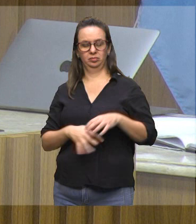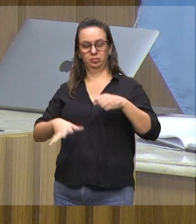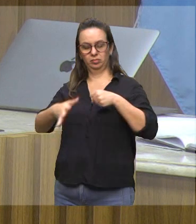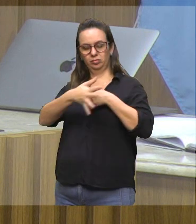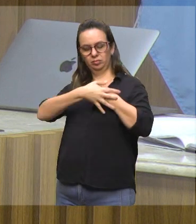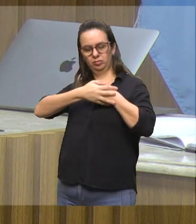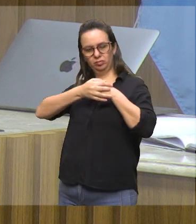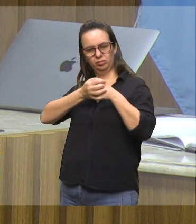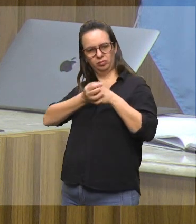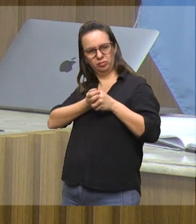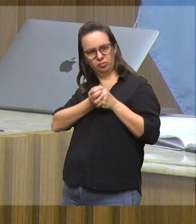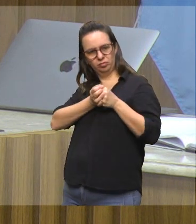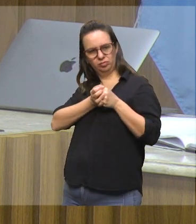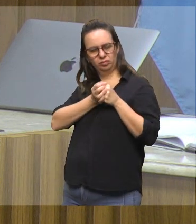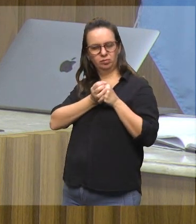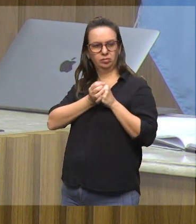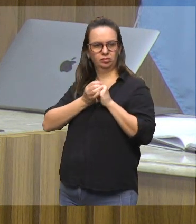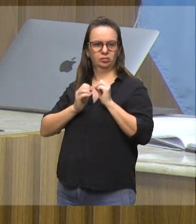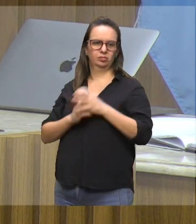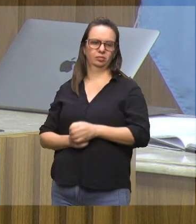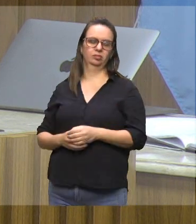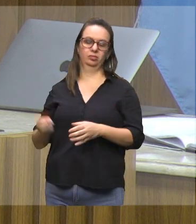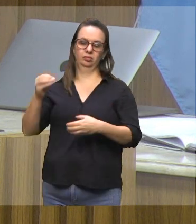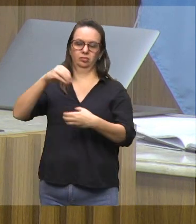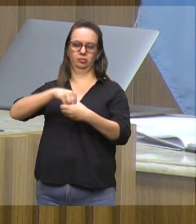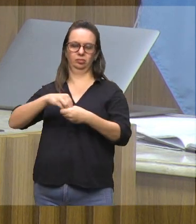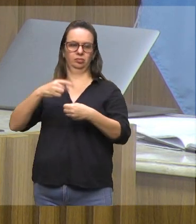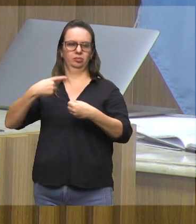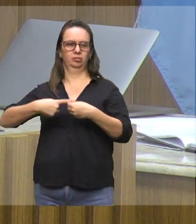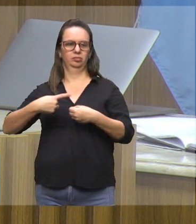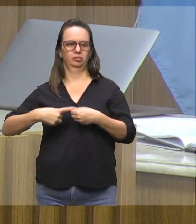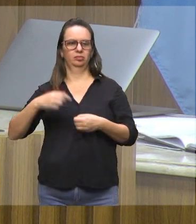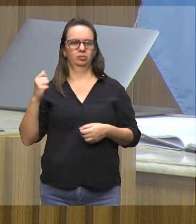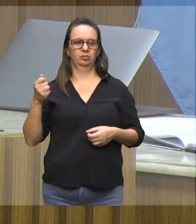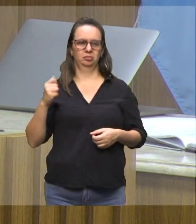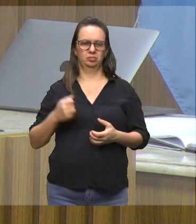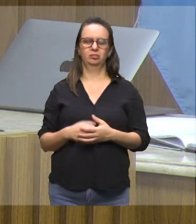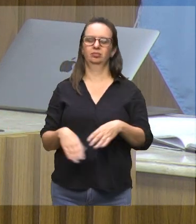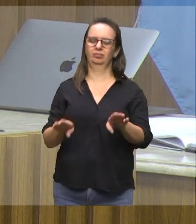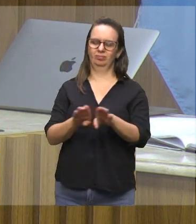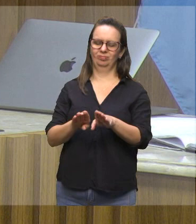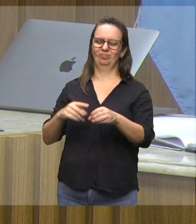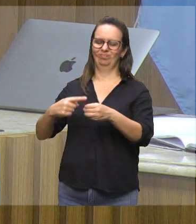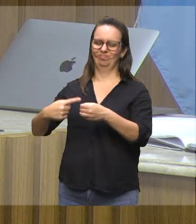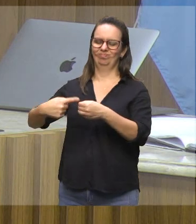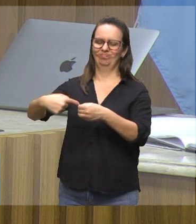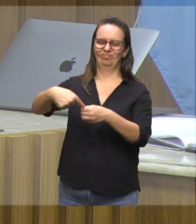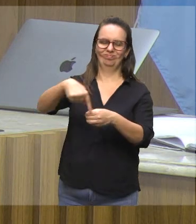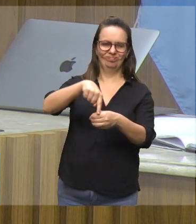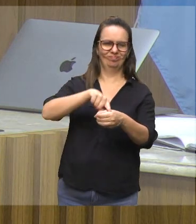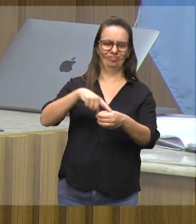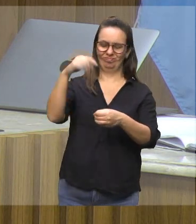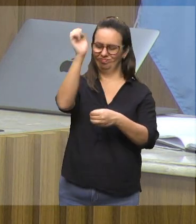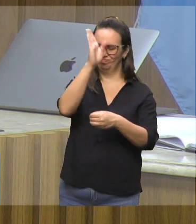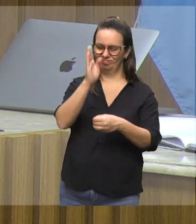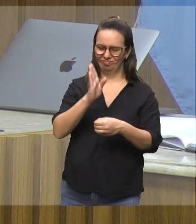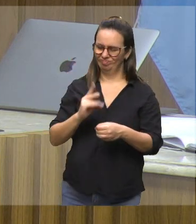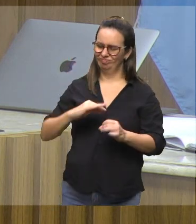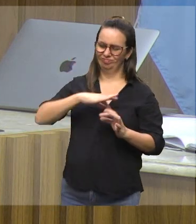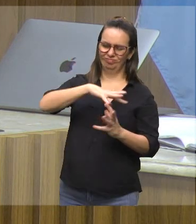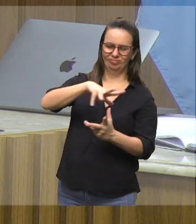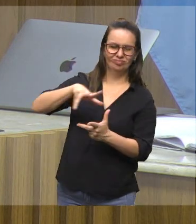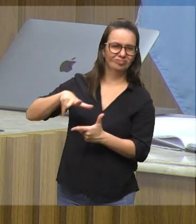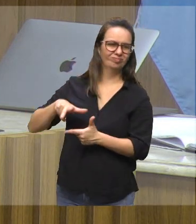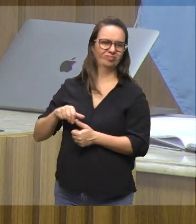silenciosamente em Assis e em todos os municípios do Brasil e do mundo, principalmente